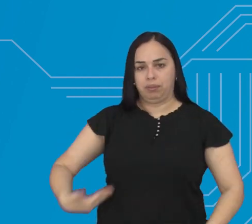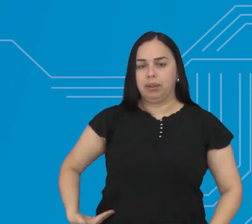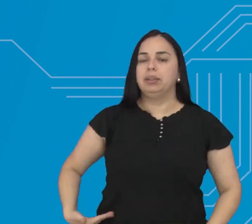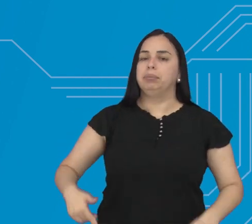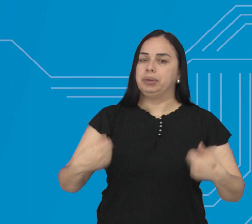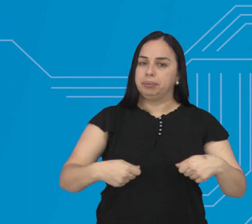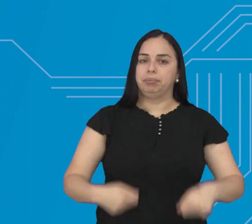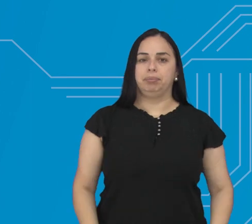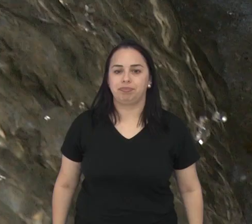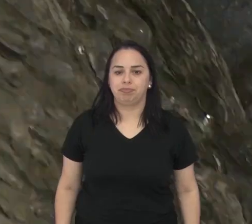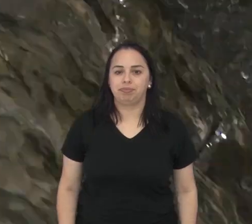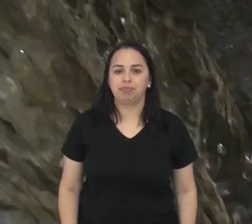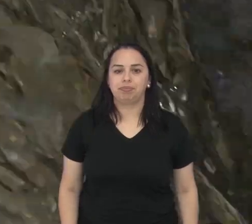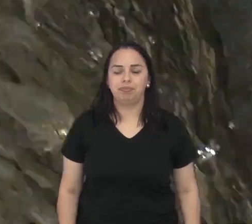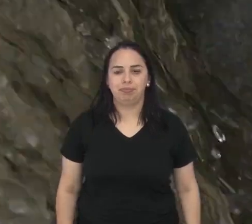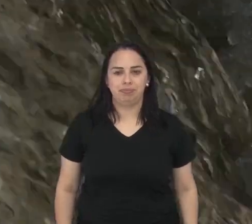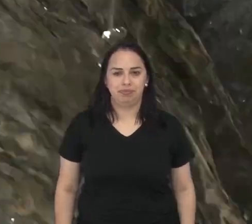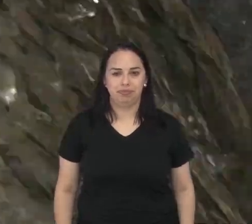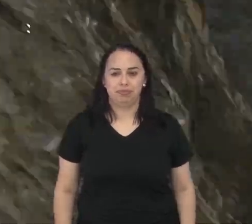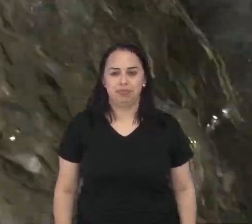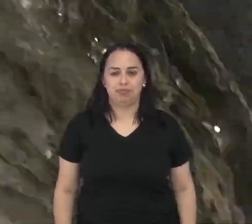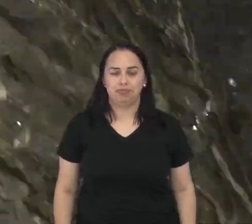das concessionárias.